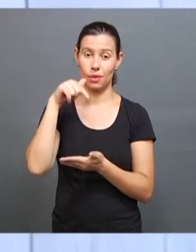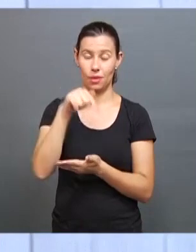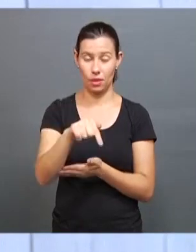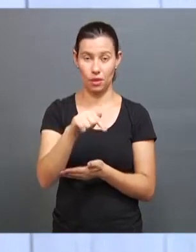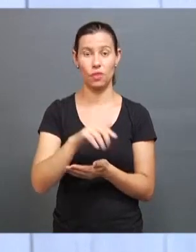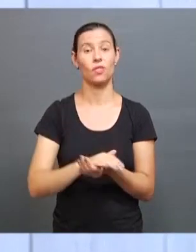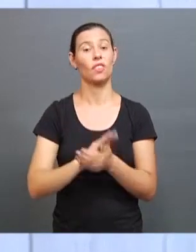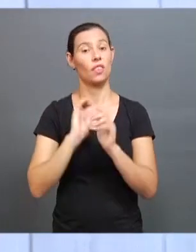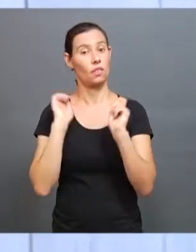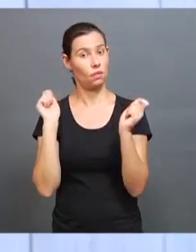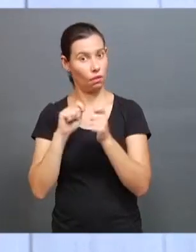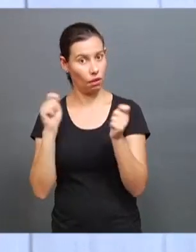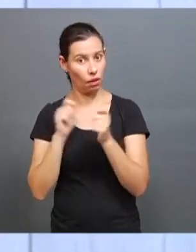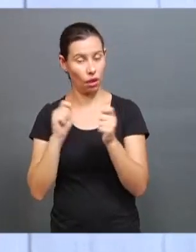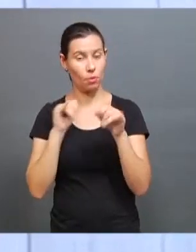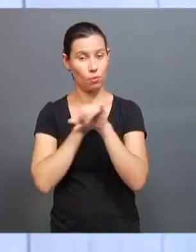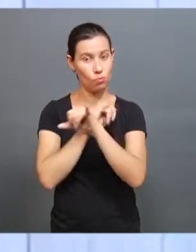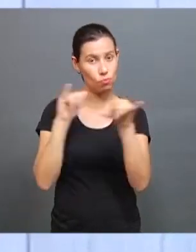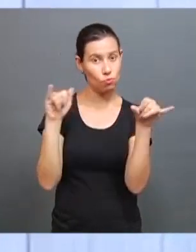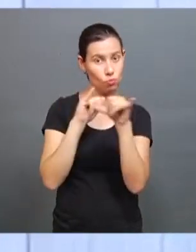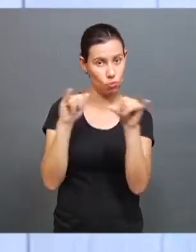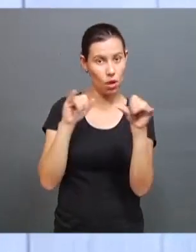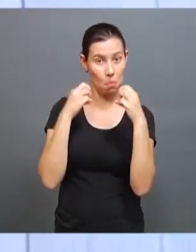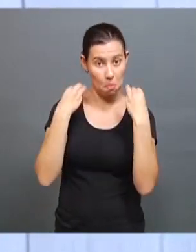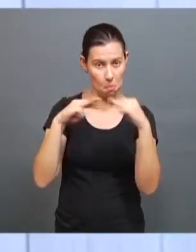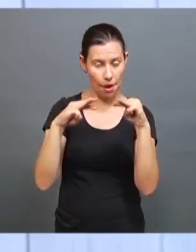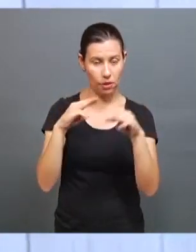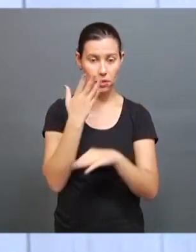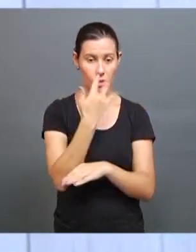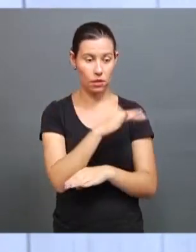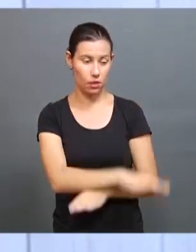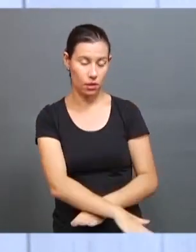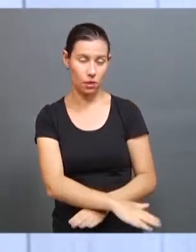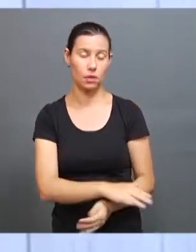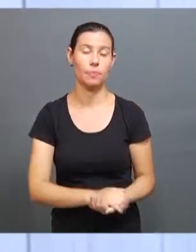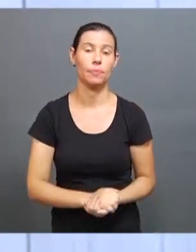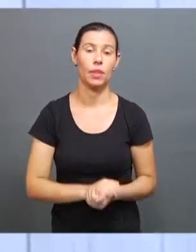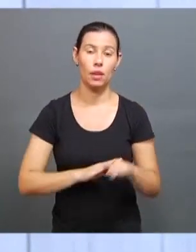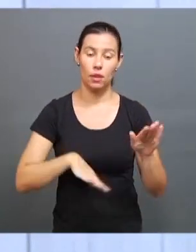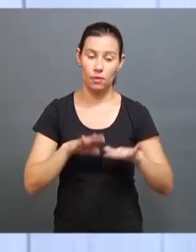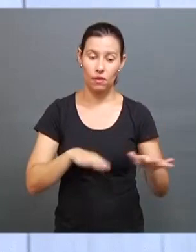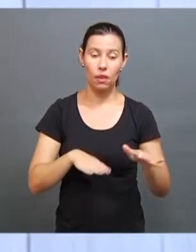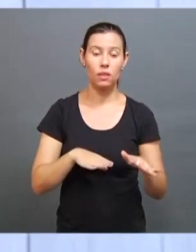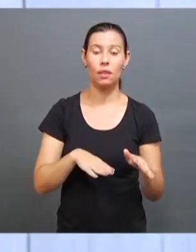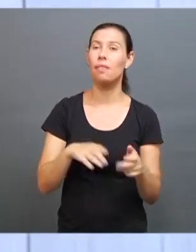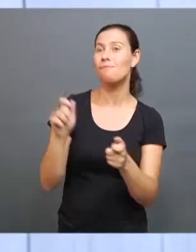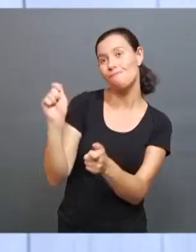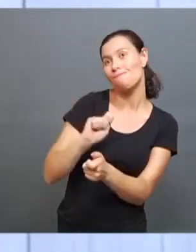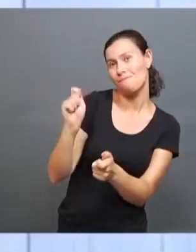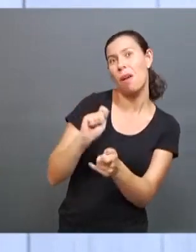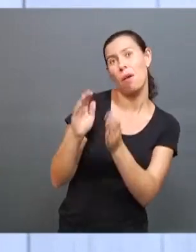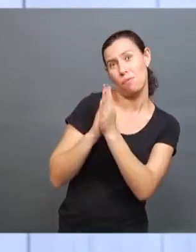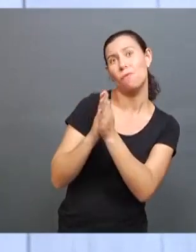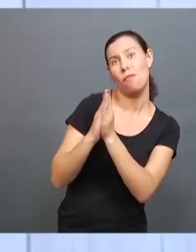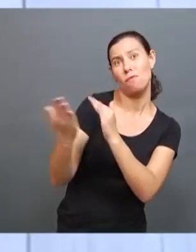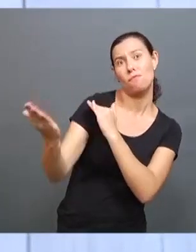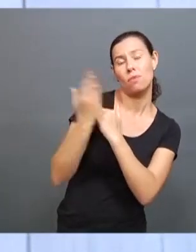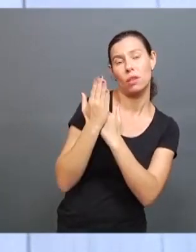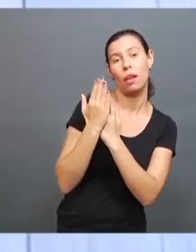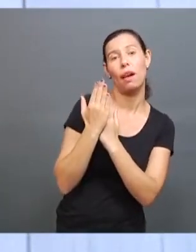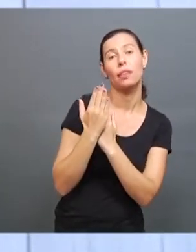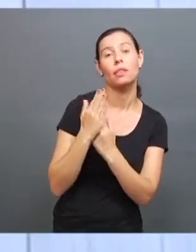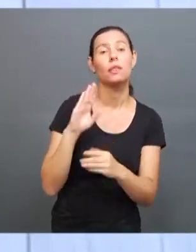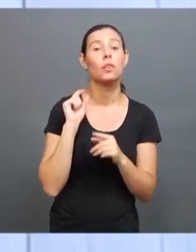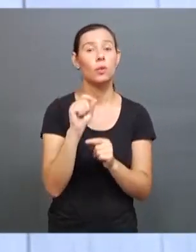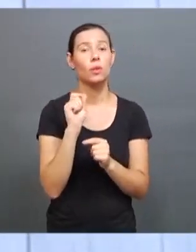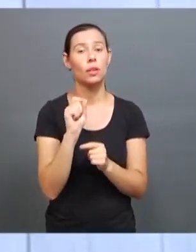já gigantesca da criança, né? Ela já começa a interferir no dia a dia dos pais e nos hábitos de consumo, né? Ele pode